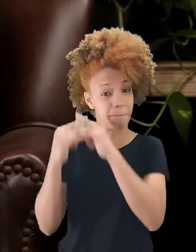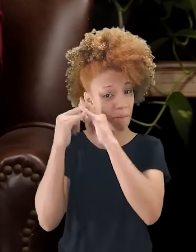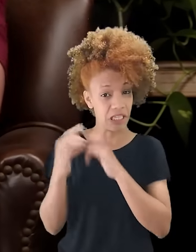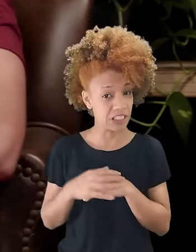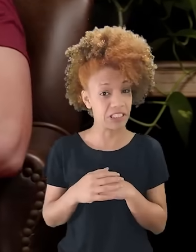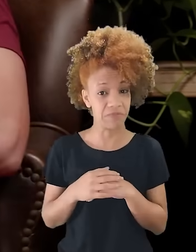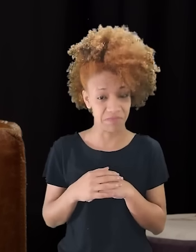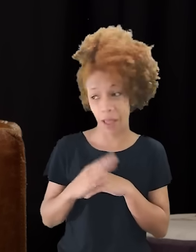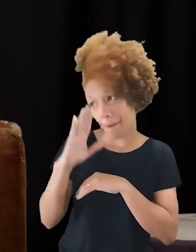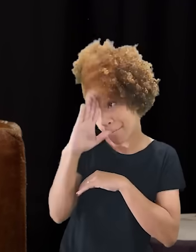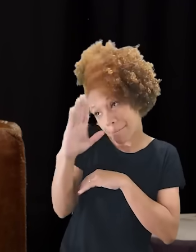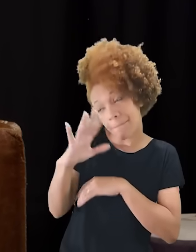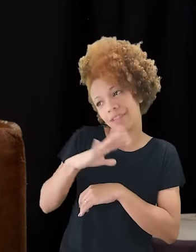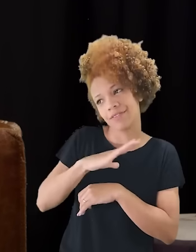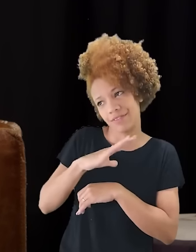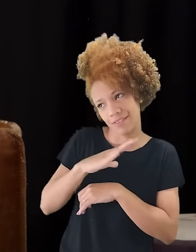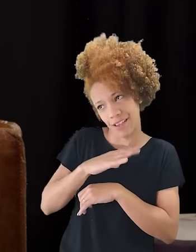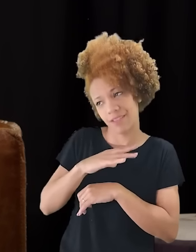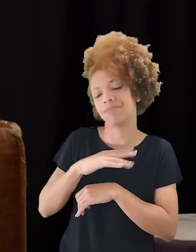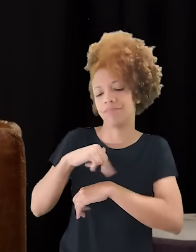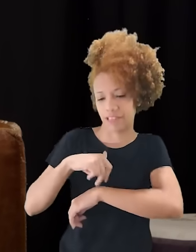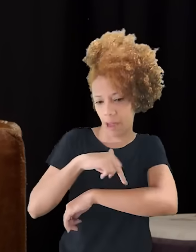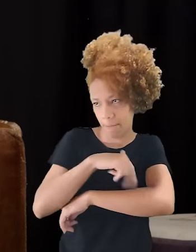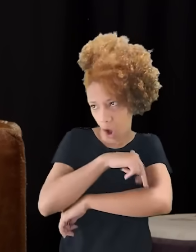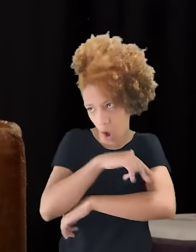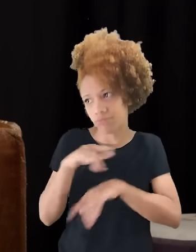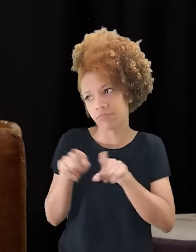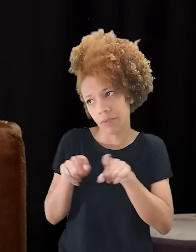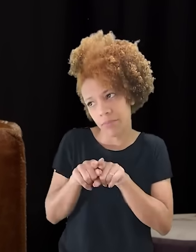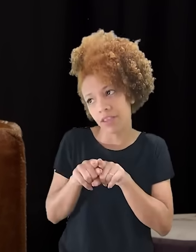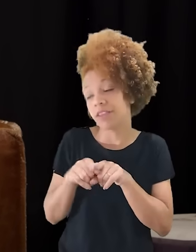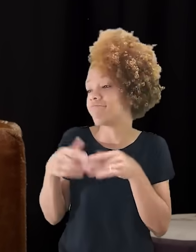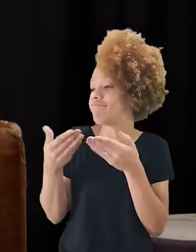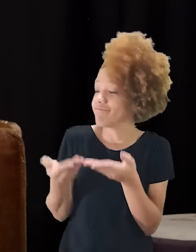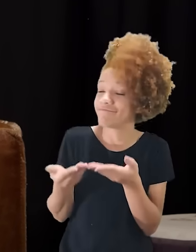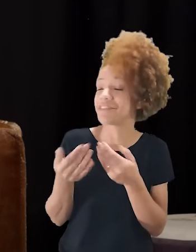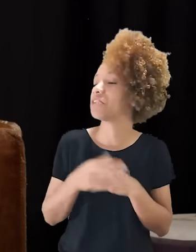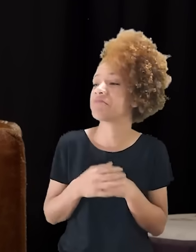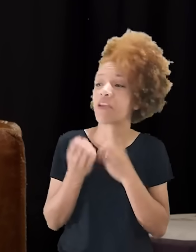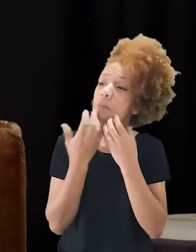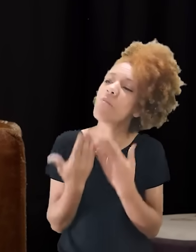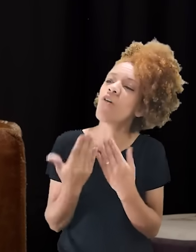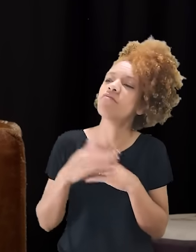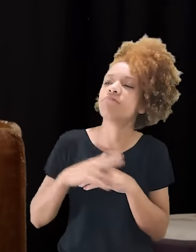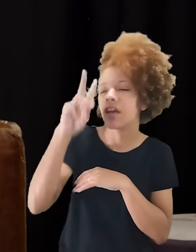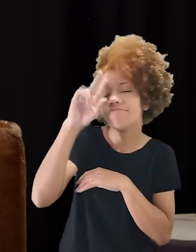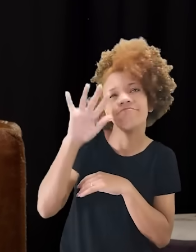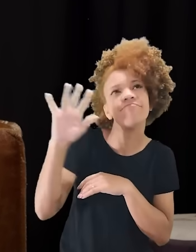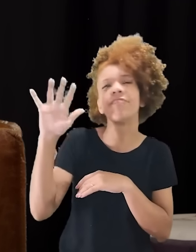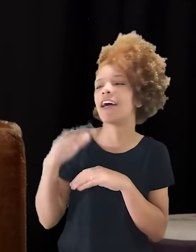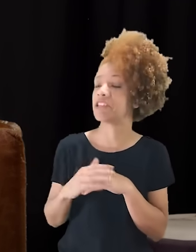vai ficar aqui pais cidades né do Fashion Eek da moda também e eu falei assim é bom que vai remeter também a